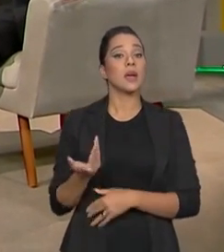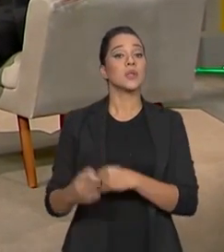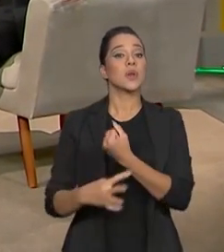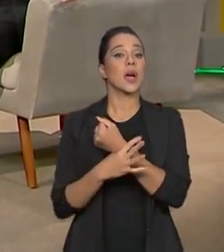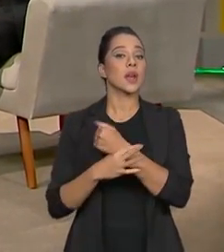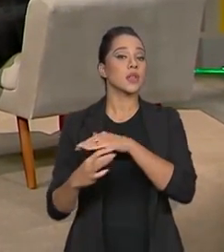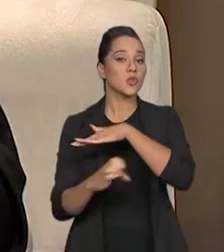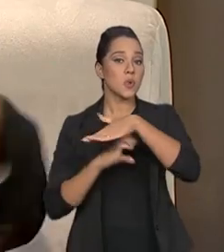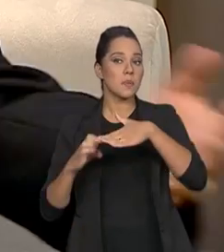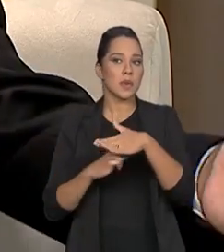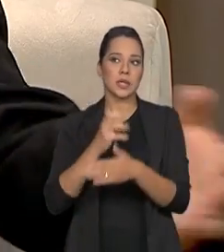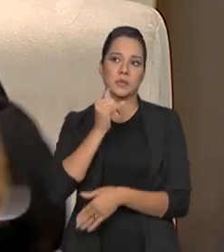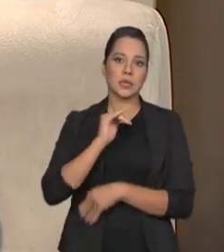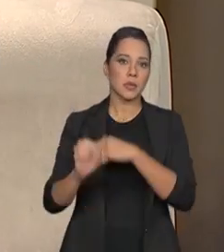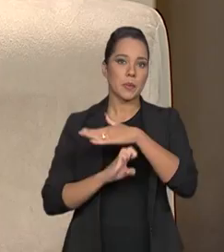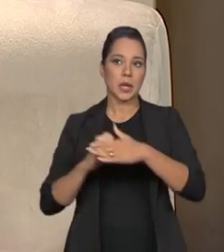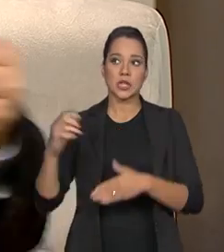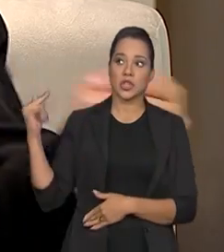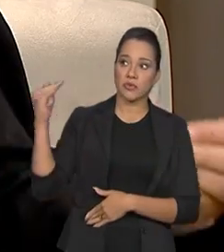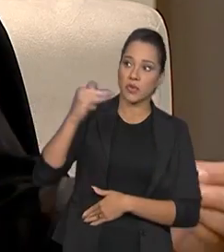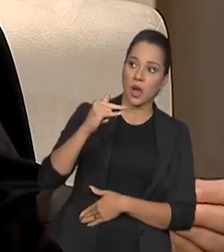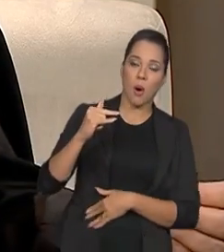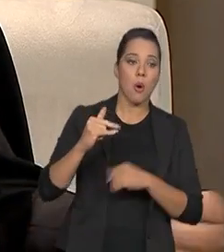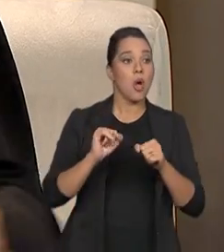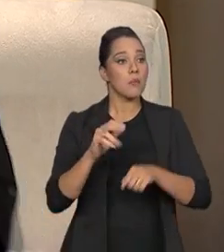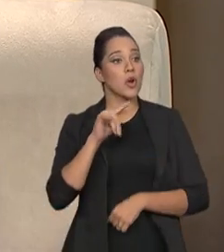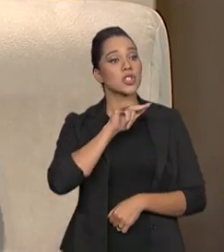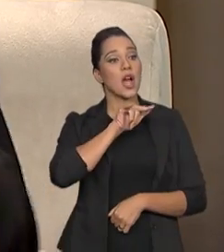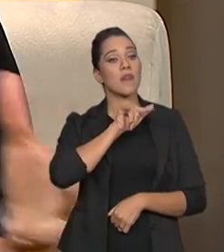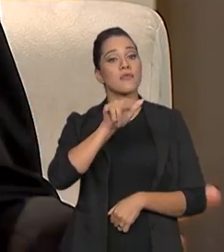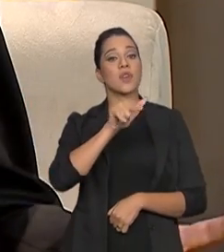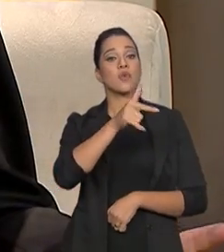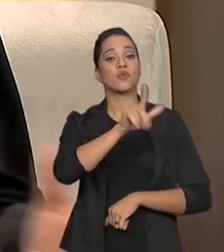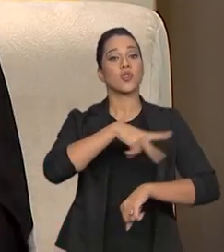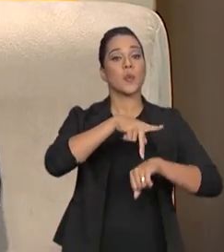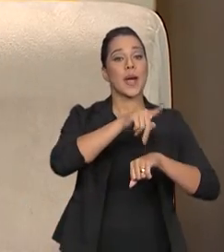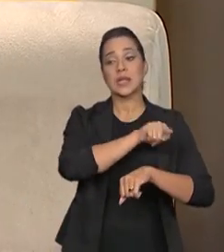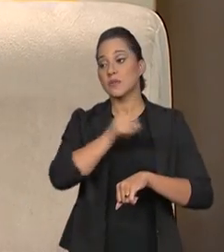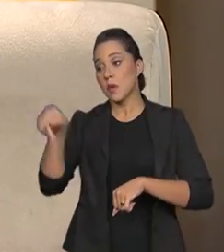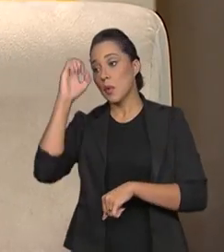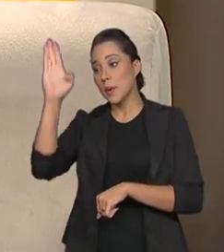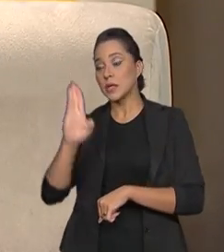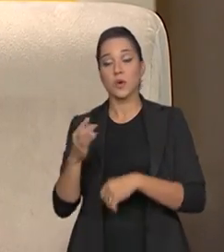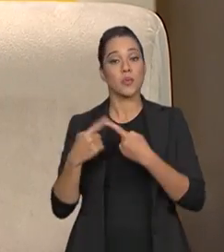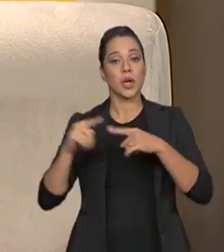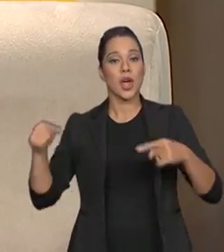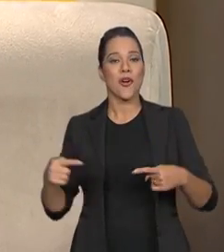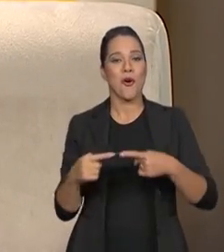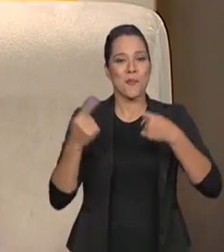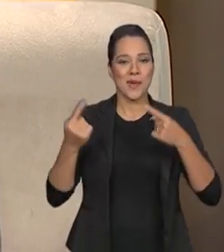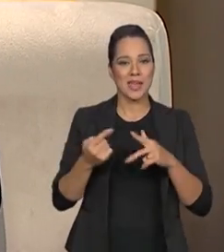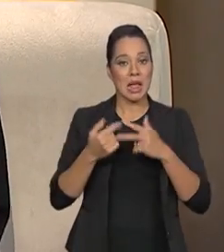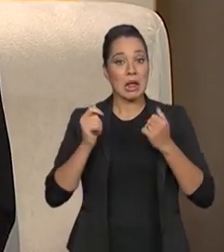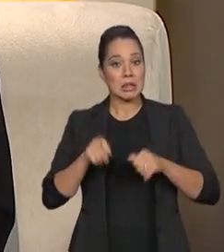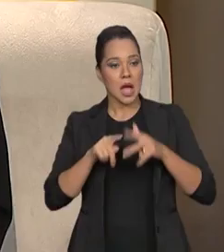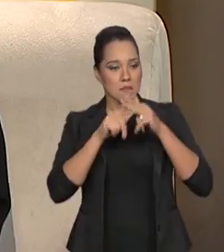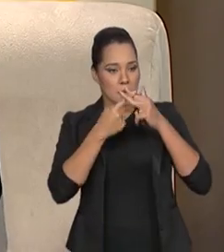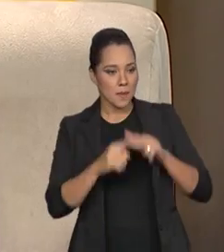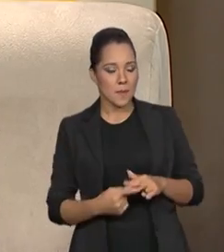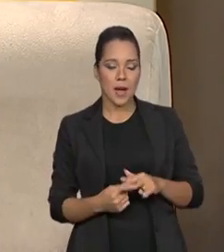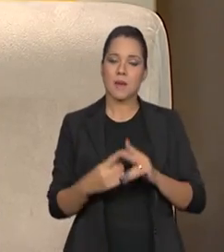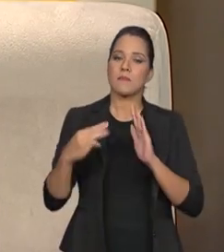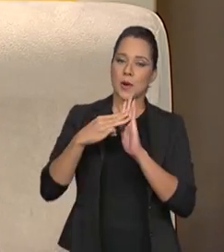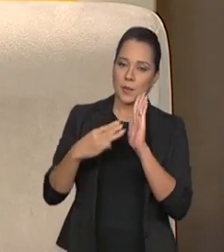empresa como Embraer vai poder trazer parte do avião dela de qualquer lugar do mundo porque vai encaixar garantido que pela